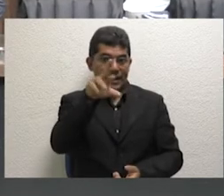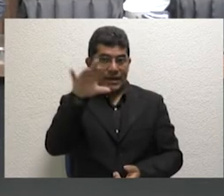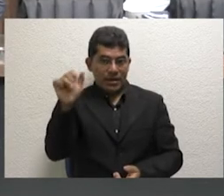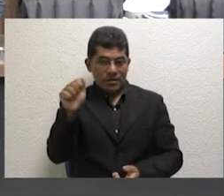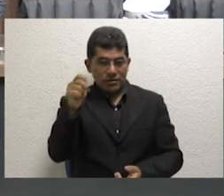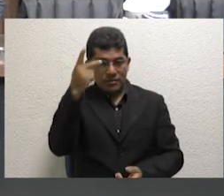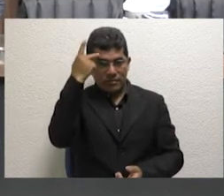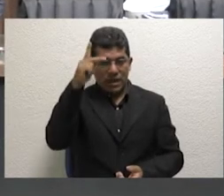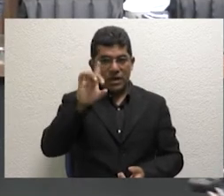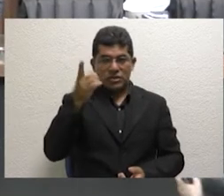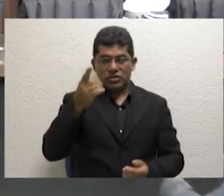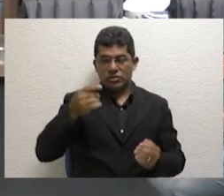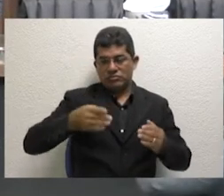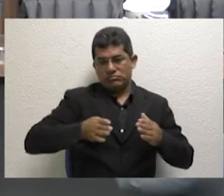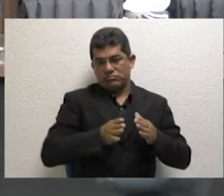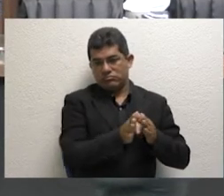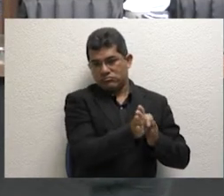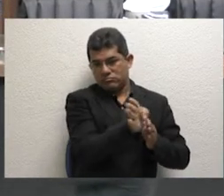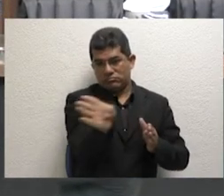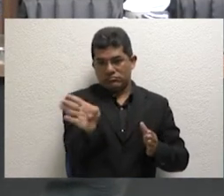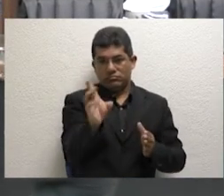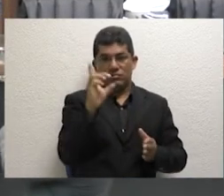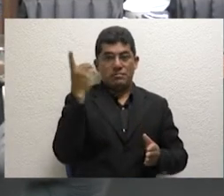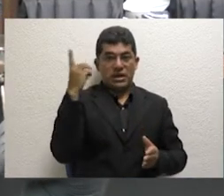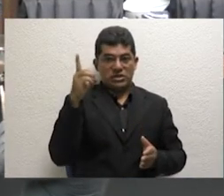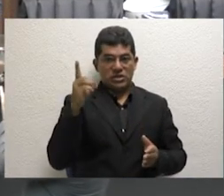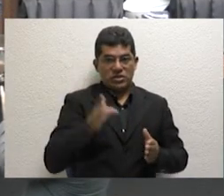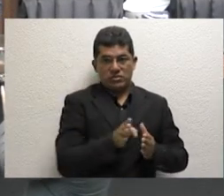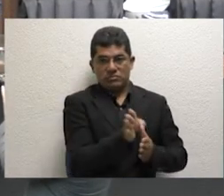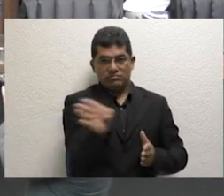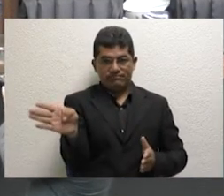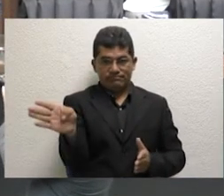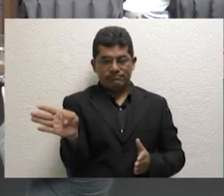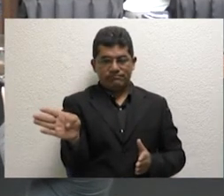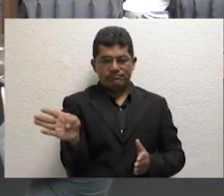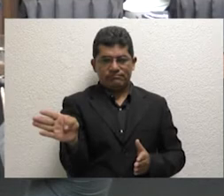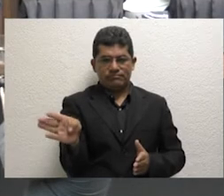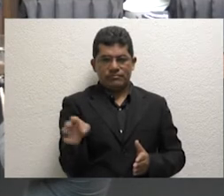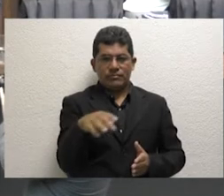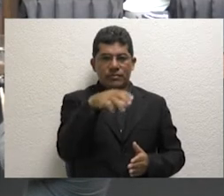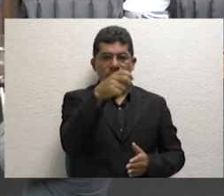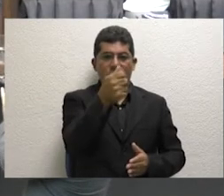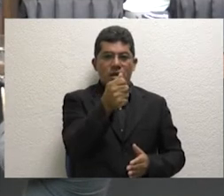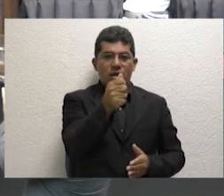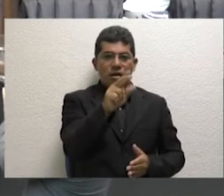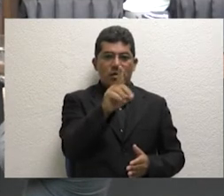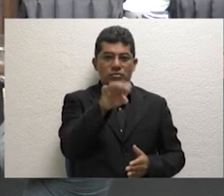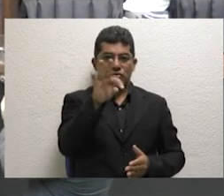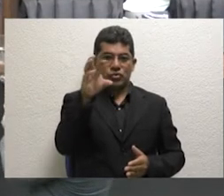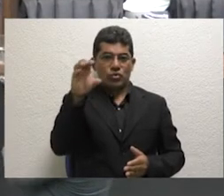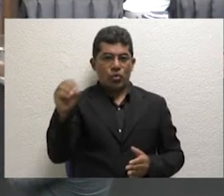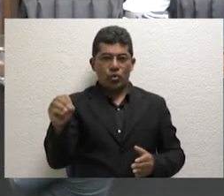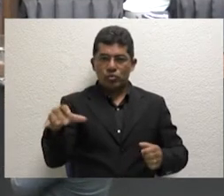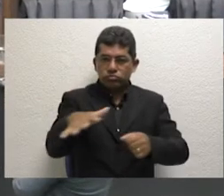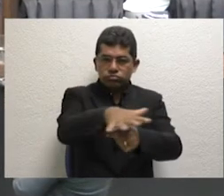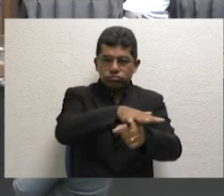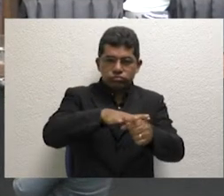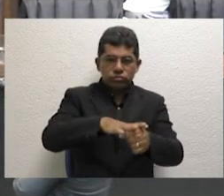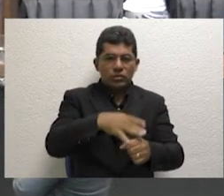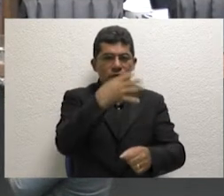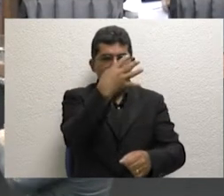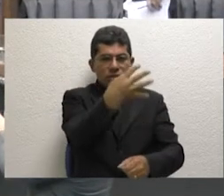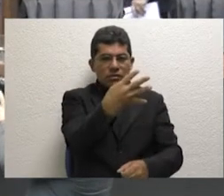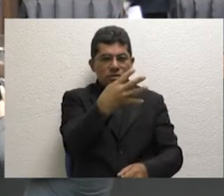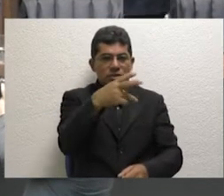vocês saiam aqui para a direita o auditório maior da casa que tem capacidade para 450